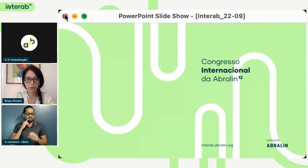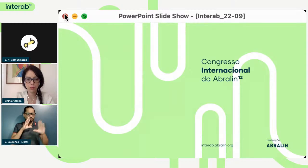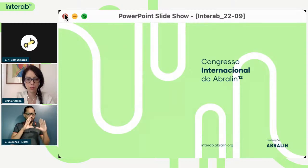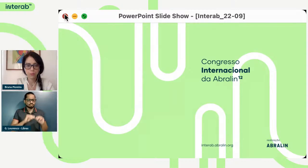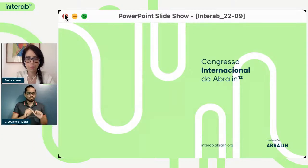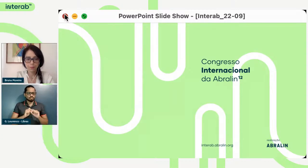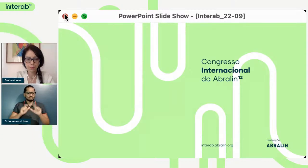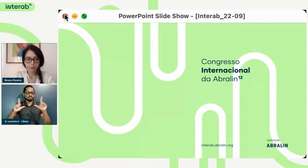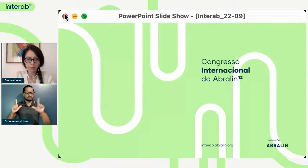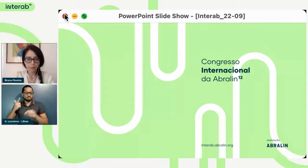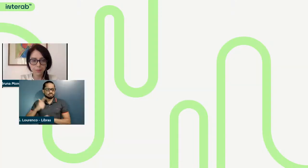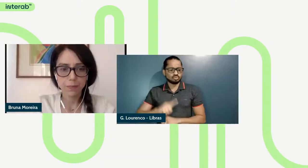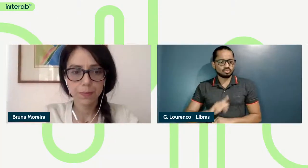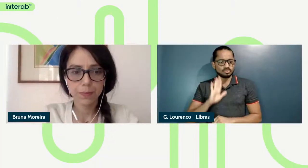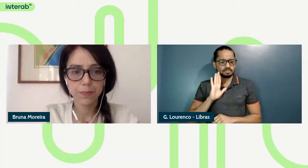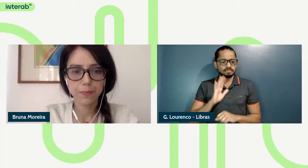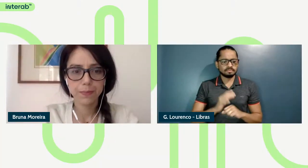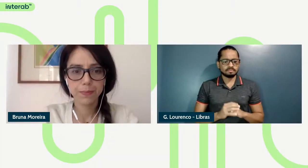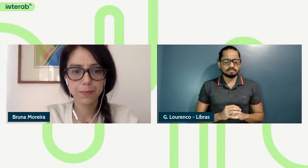um segundo